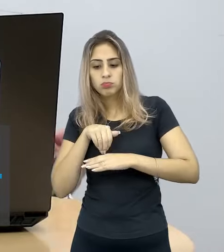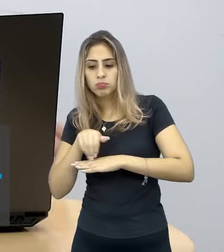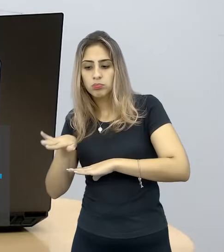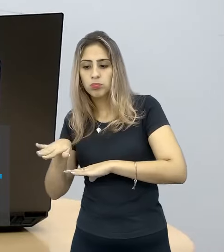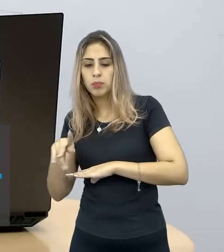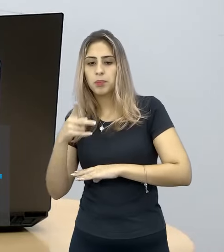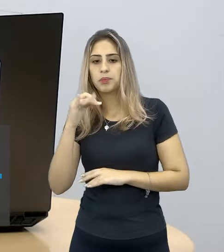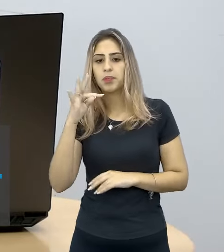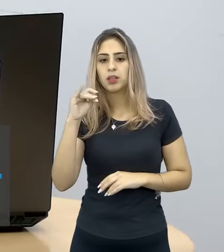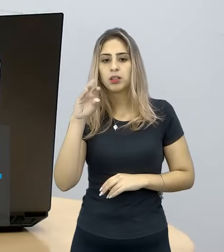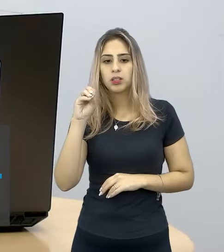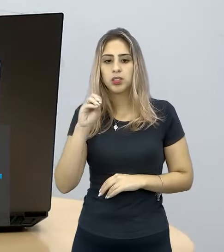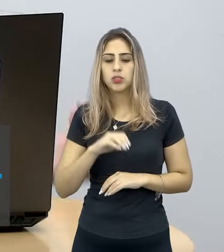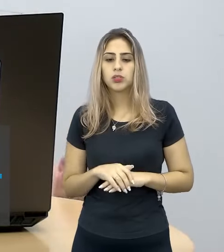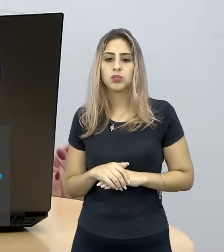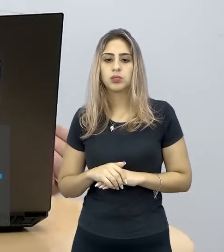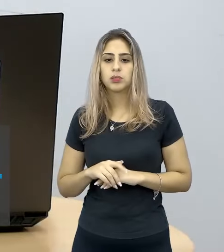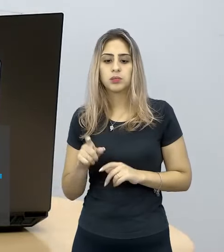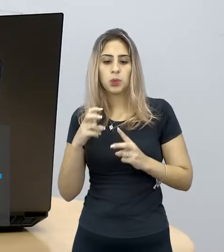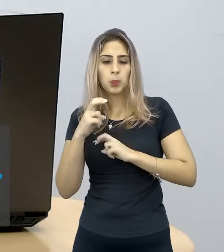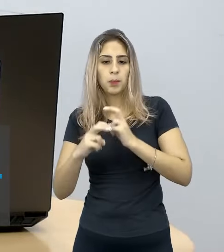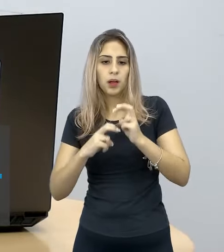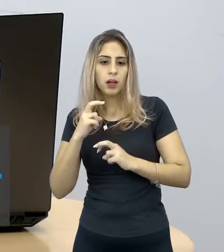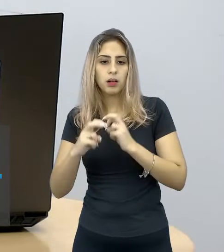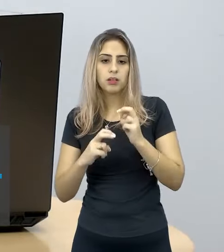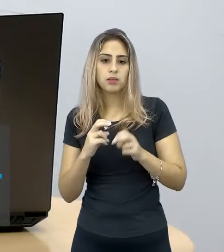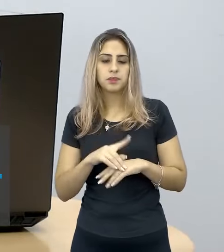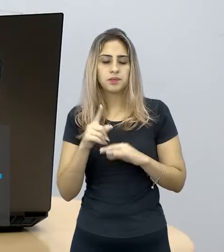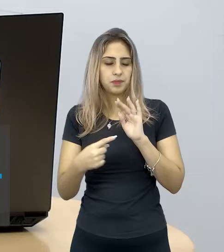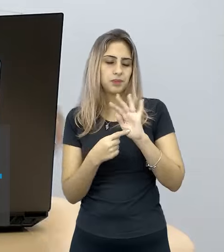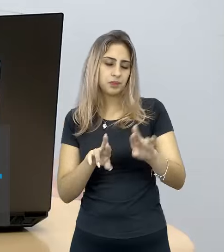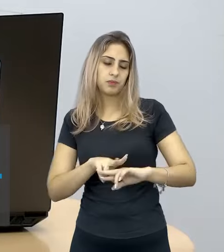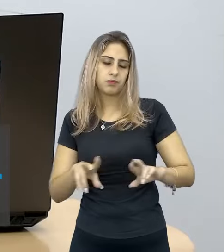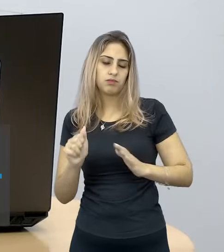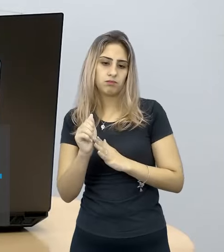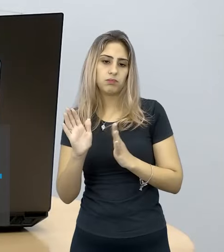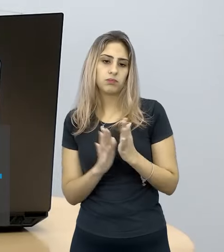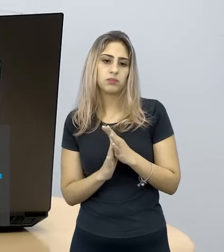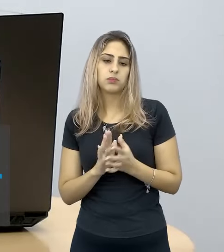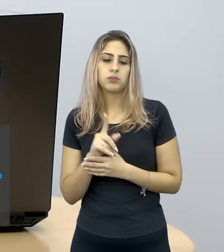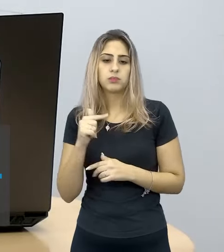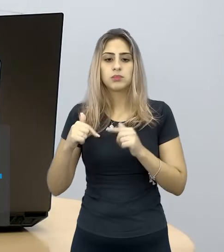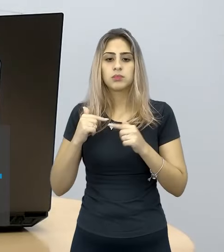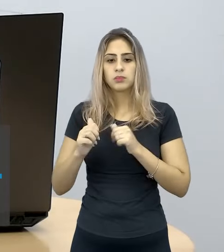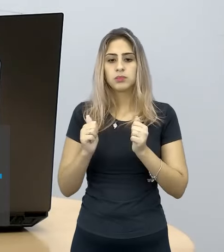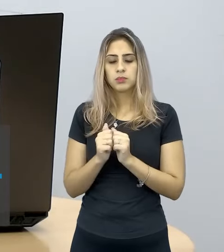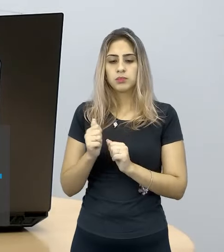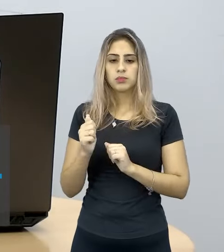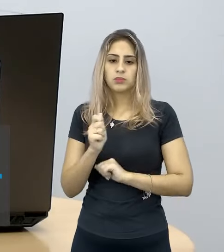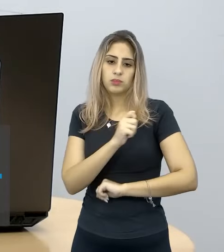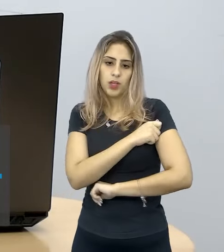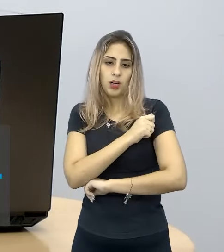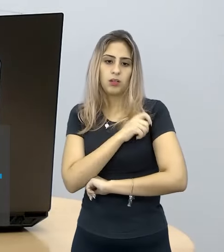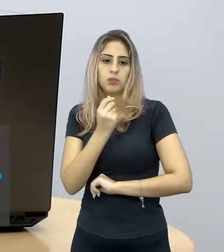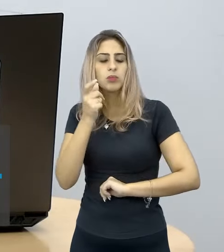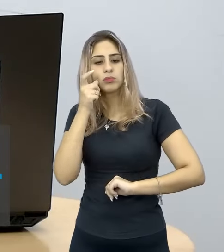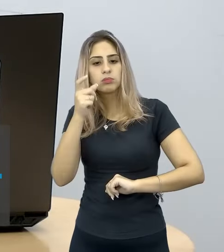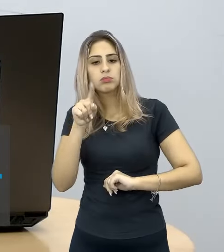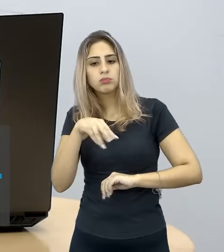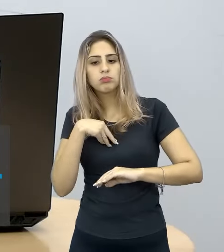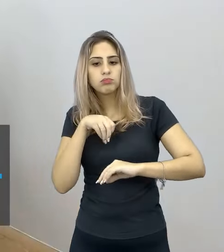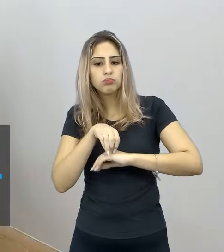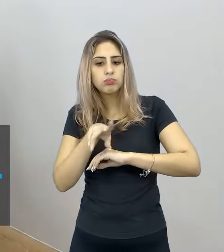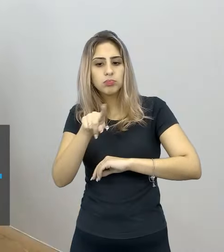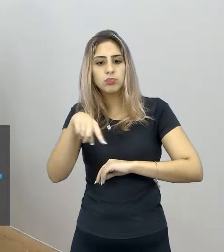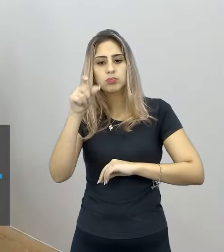para o pátio, vai para o parque. Uhum. Então ele mostra várias atividades que ele trabalha com os alunos. É muito interessante, então eu sugiro que